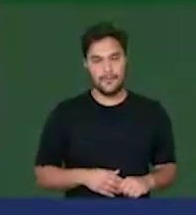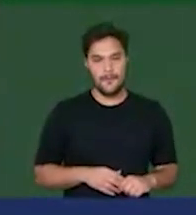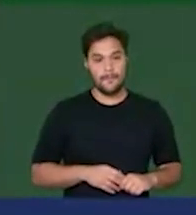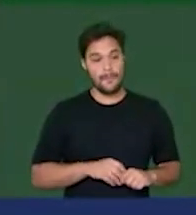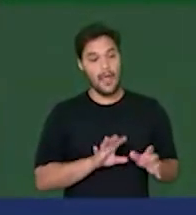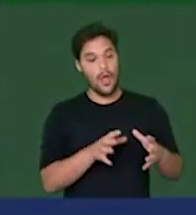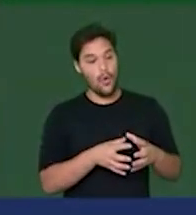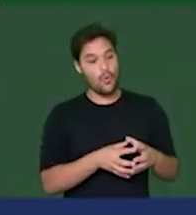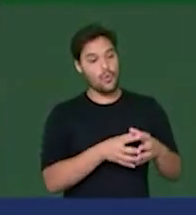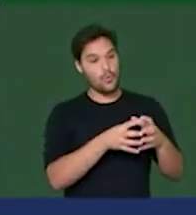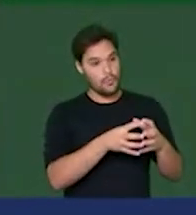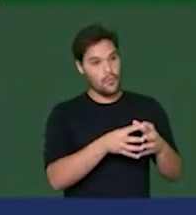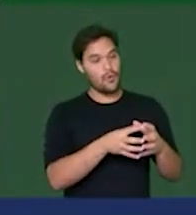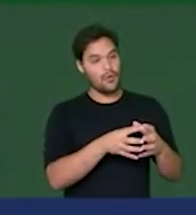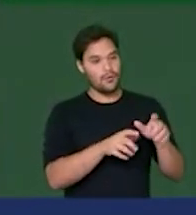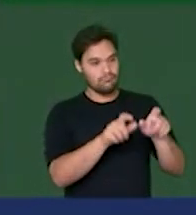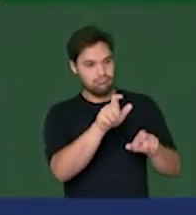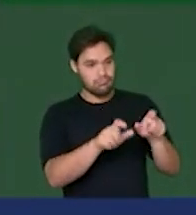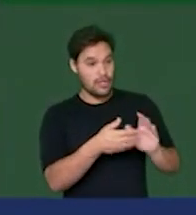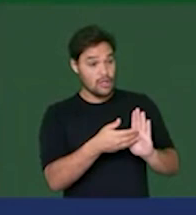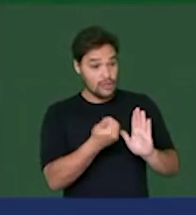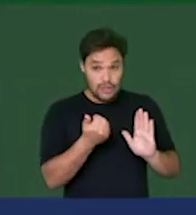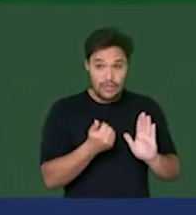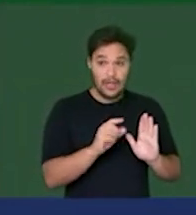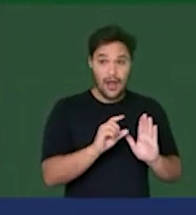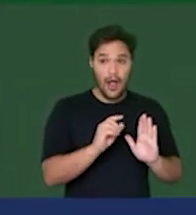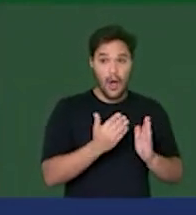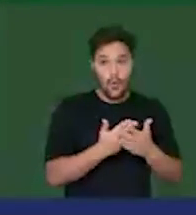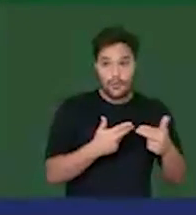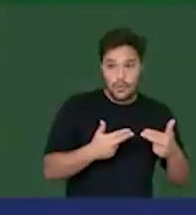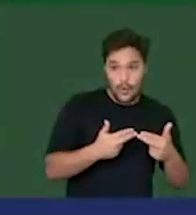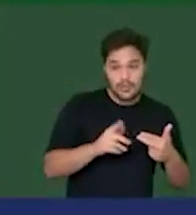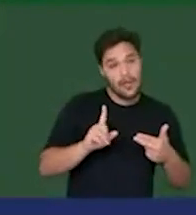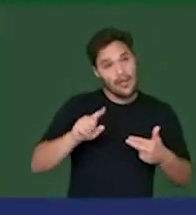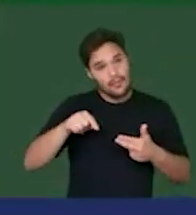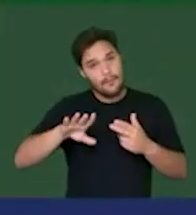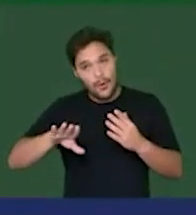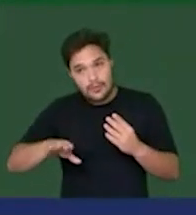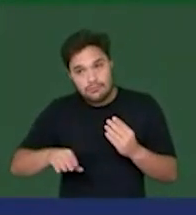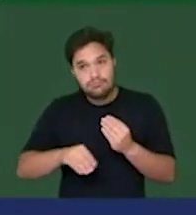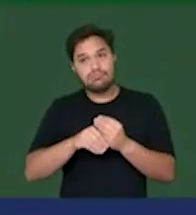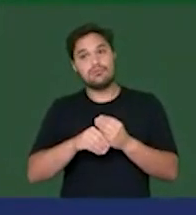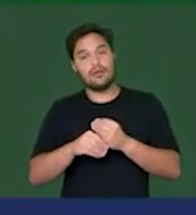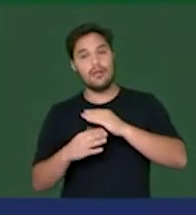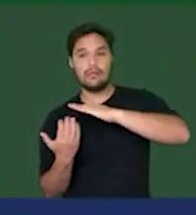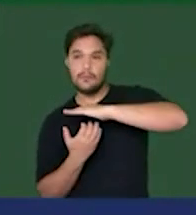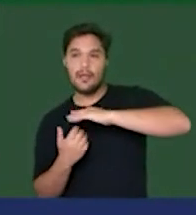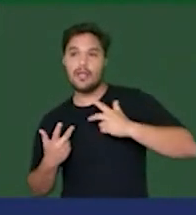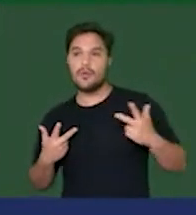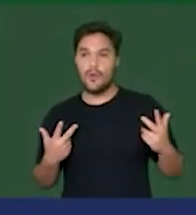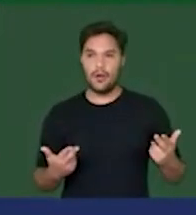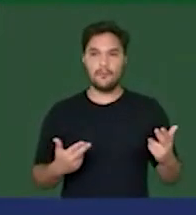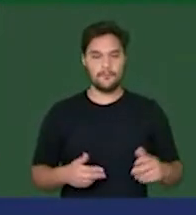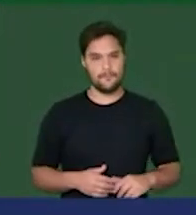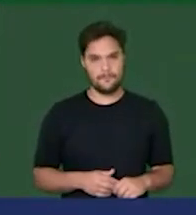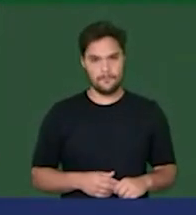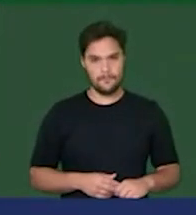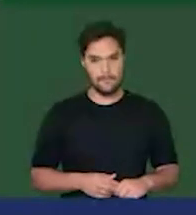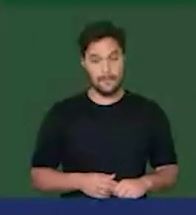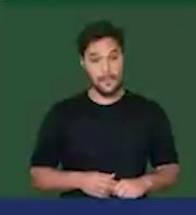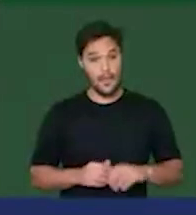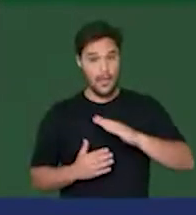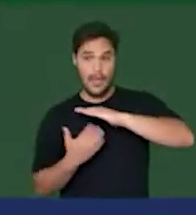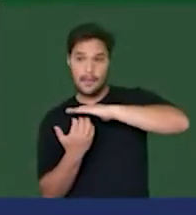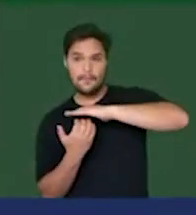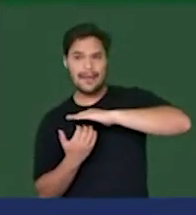parte renunciando determinados pontos para ganhar em outros e a outra parte fazendo o mesmo. O que o dono